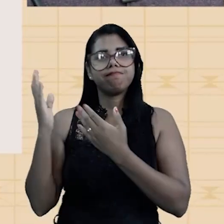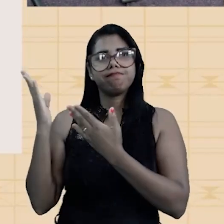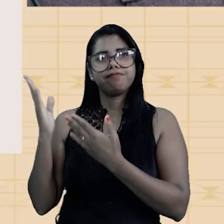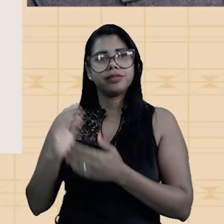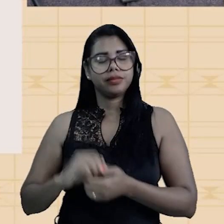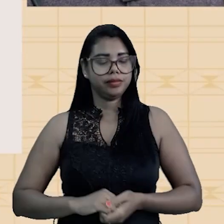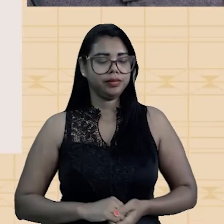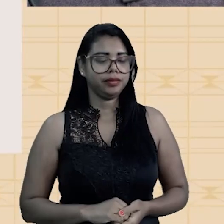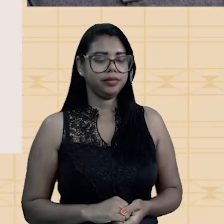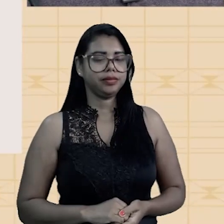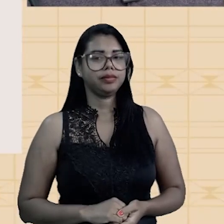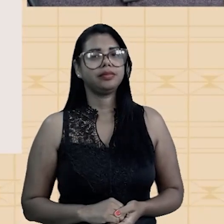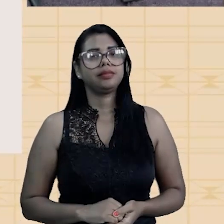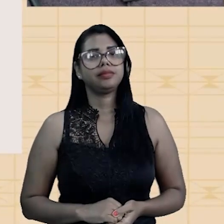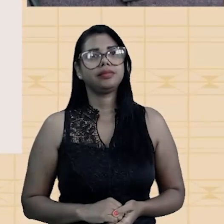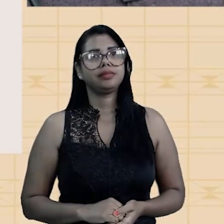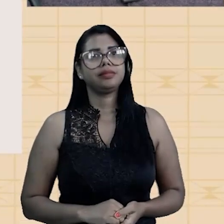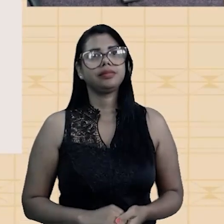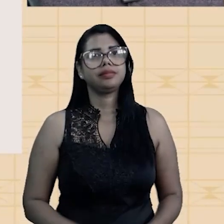mesmo, na tese.